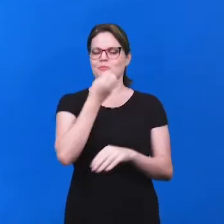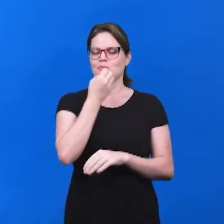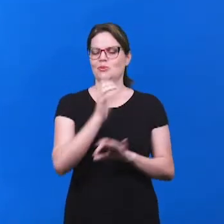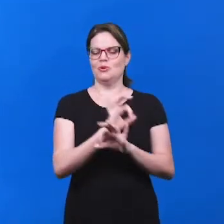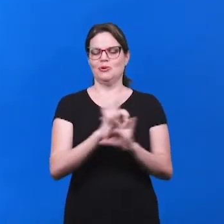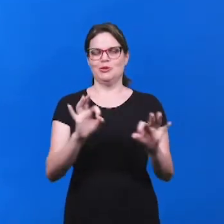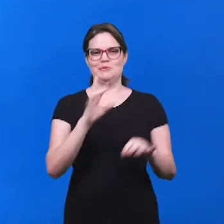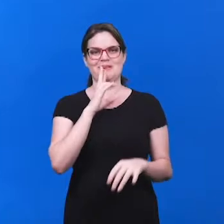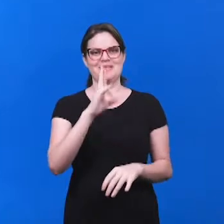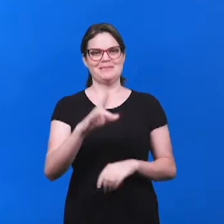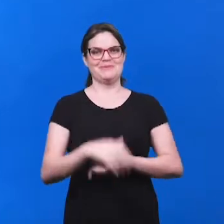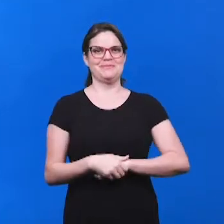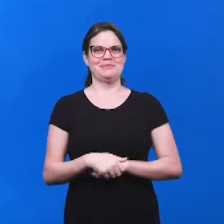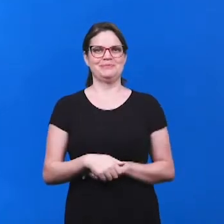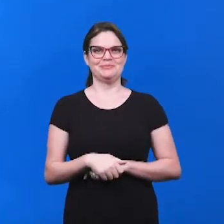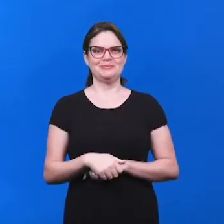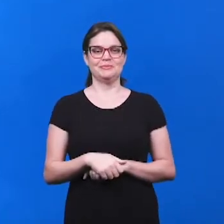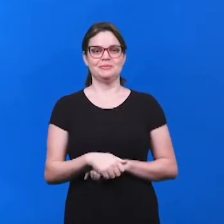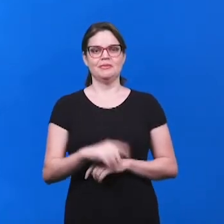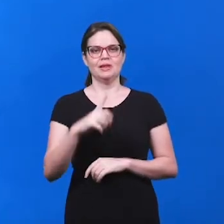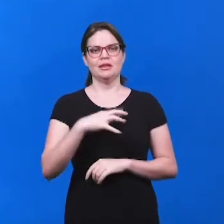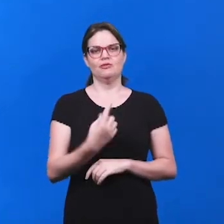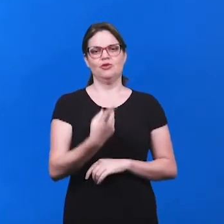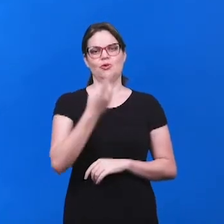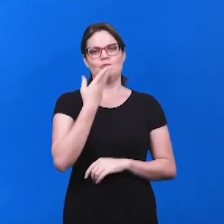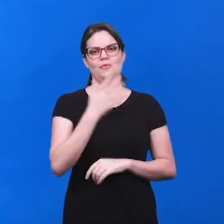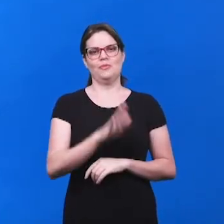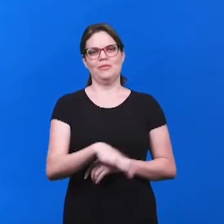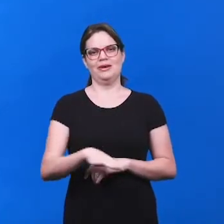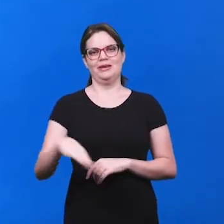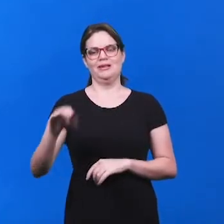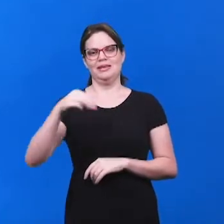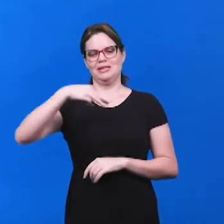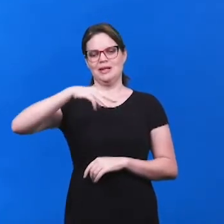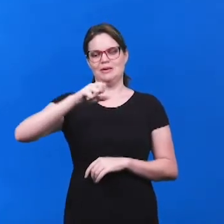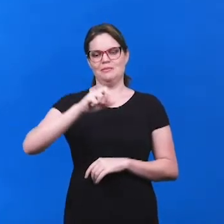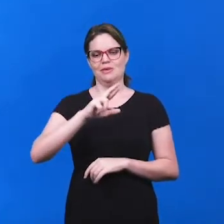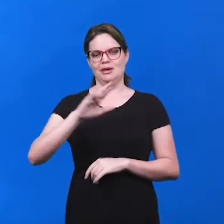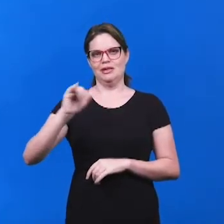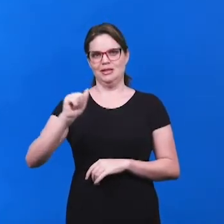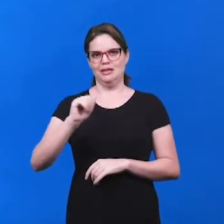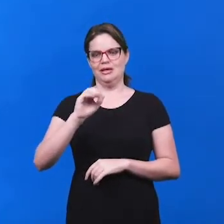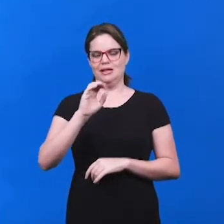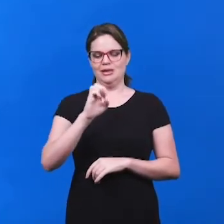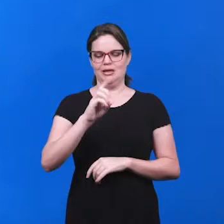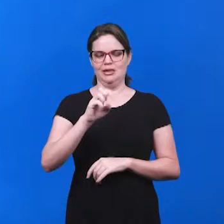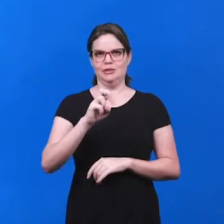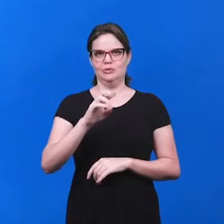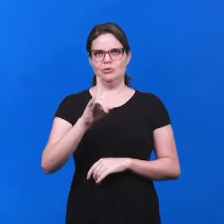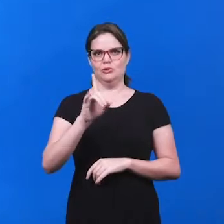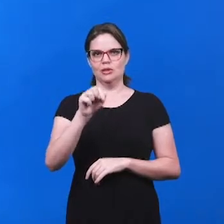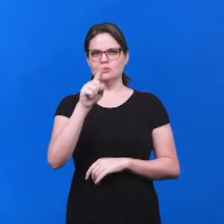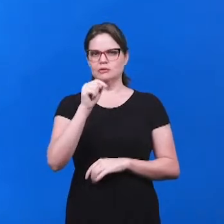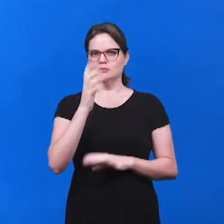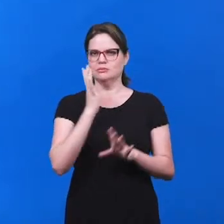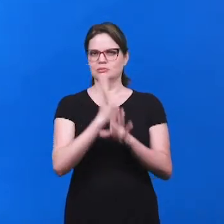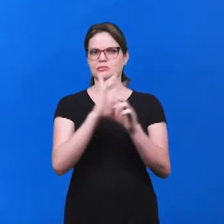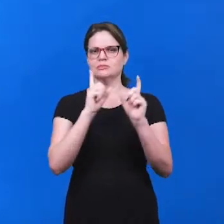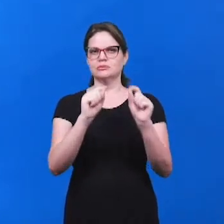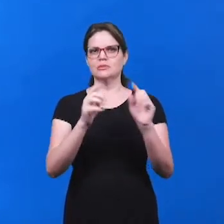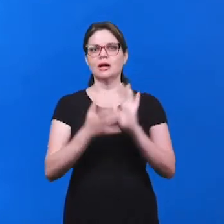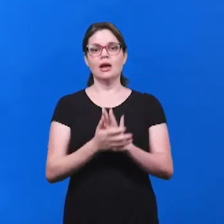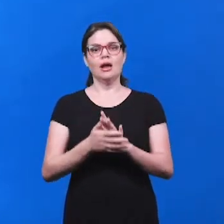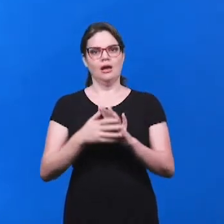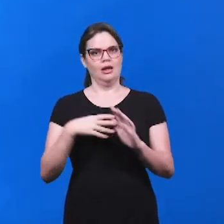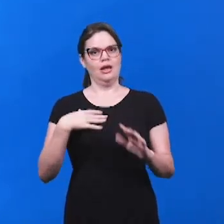na verdade, é uma das crianças, né? O caso aqui foi a Maria Eduarda, né, Maria Eduarda? Você descobriu que ele testificou